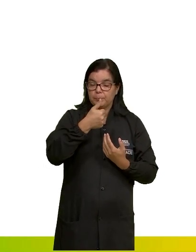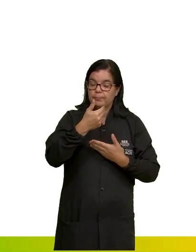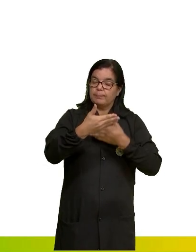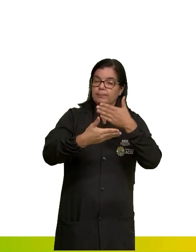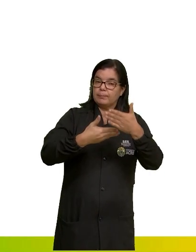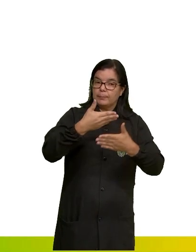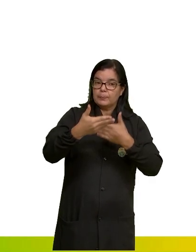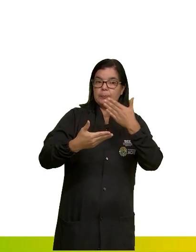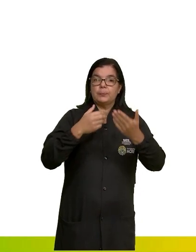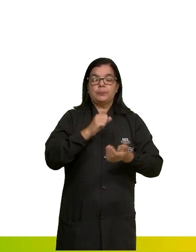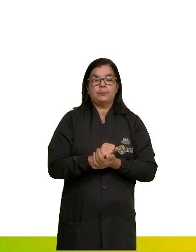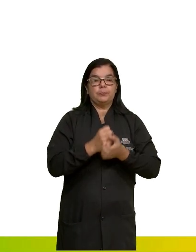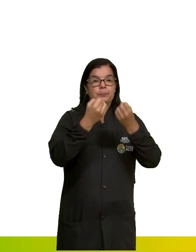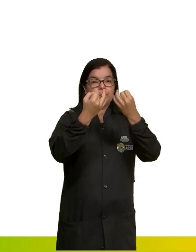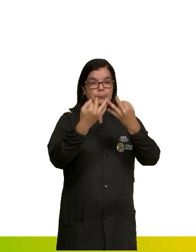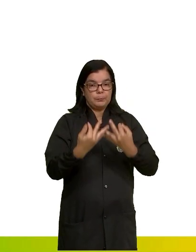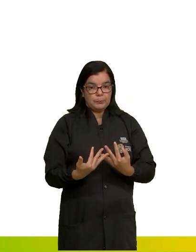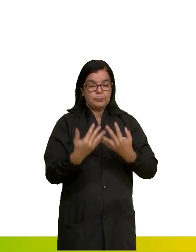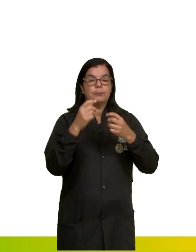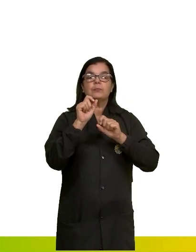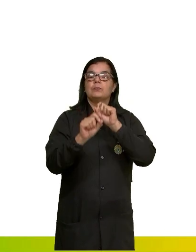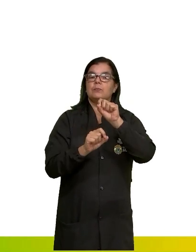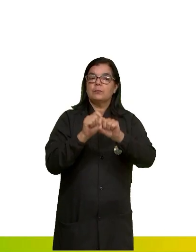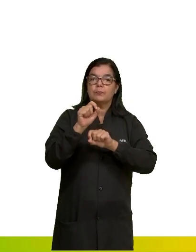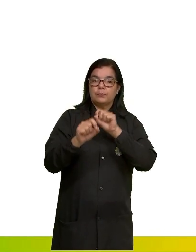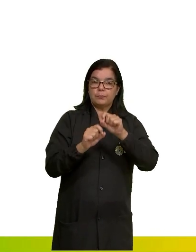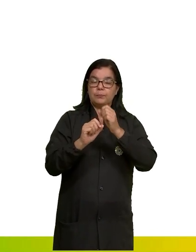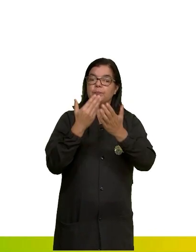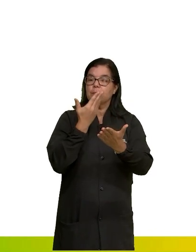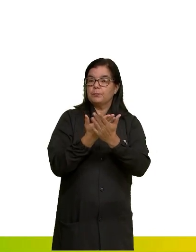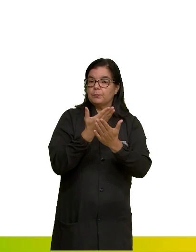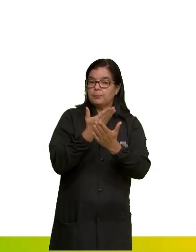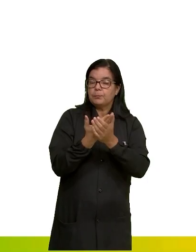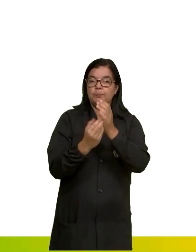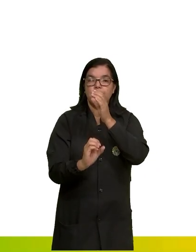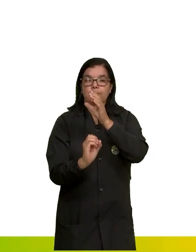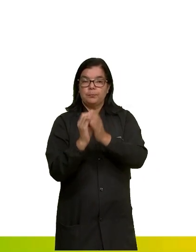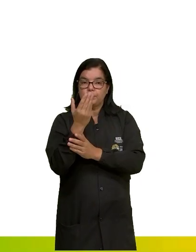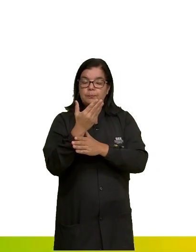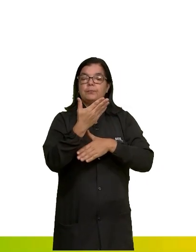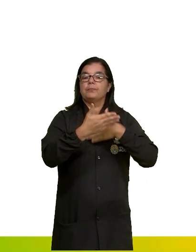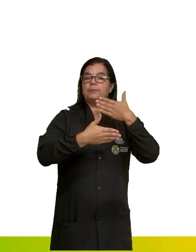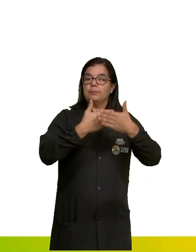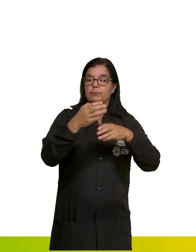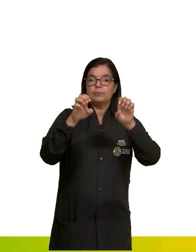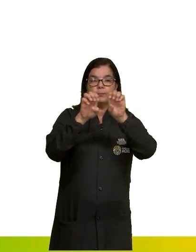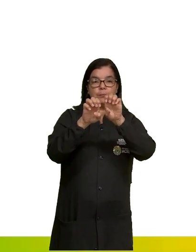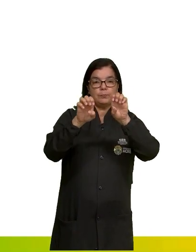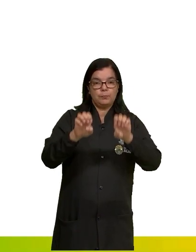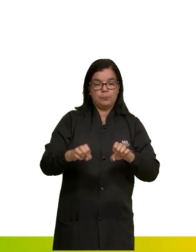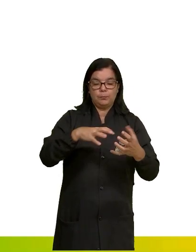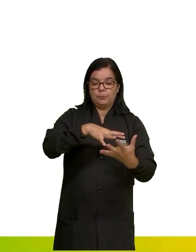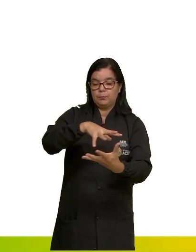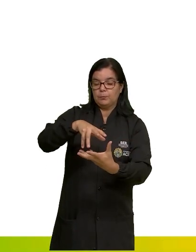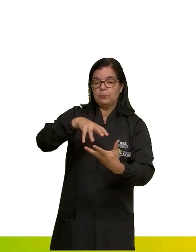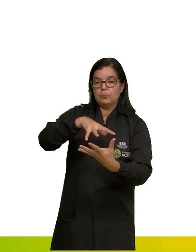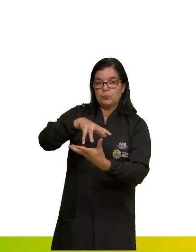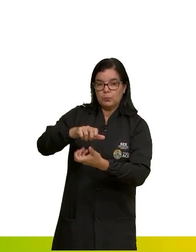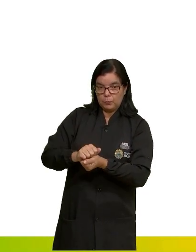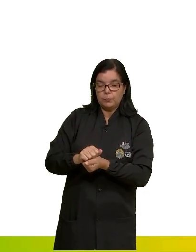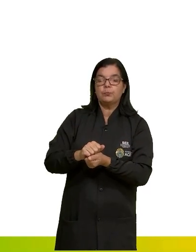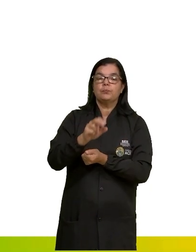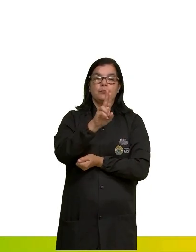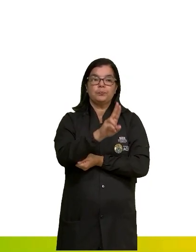tempo. Então, definição de cosmologia: estudo da origem, evolução e estrutura do universo, do